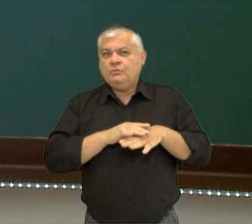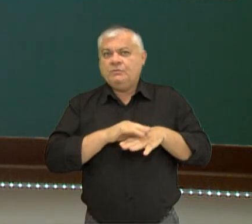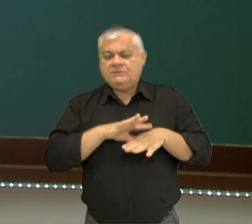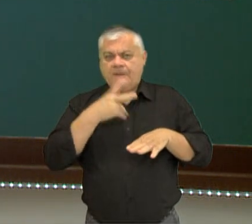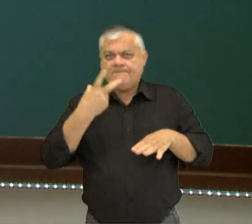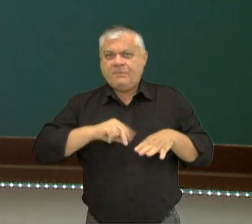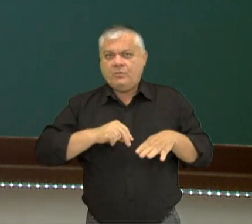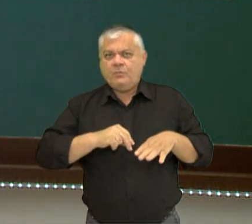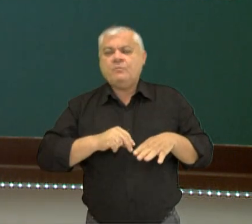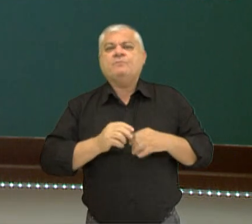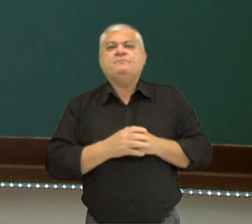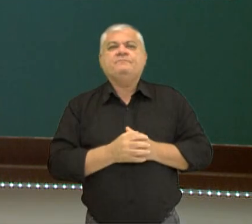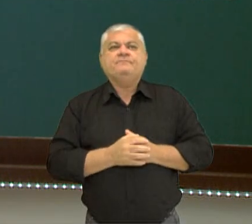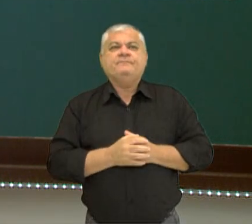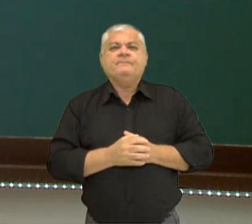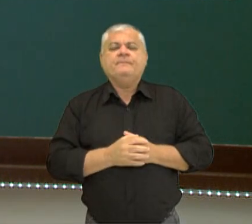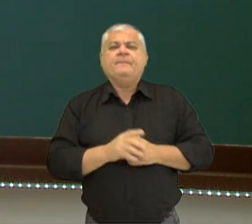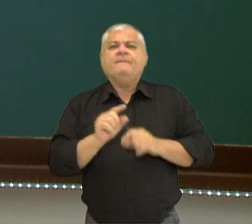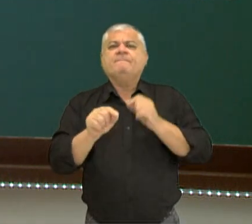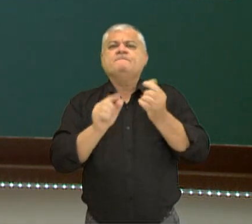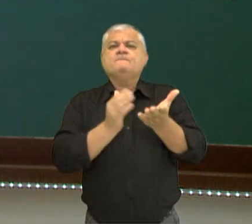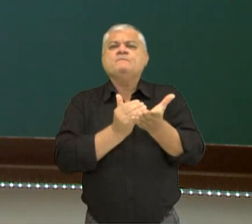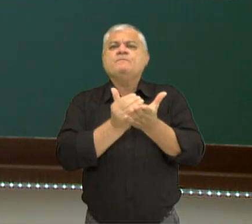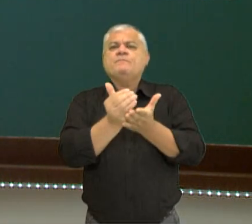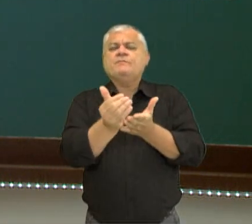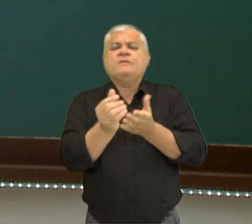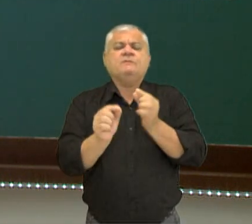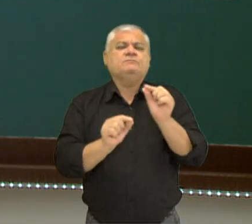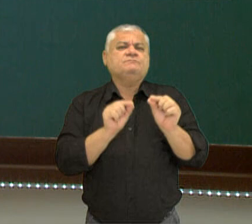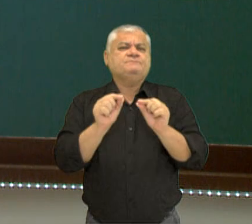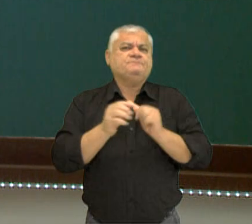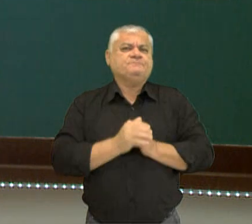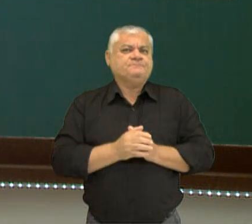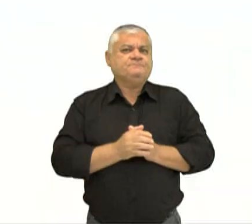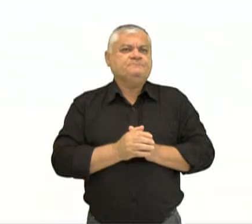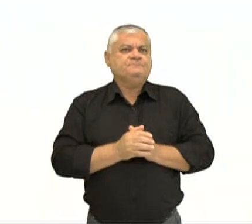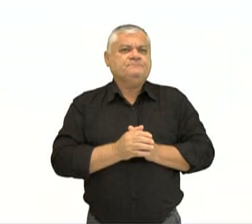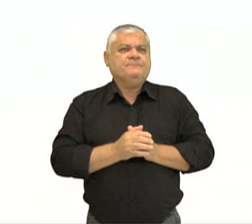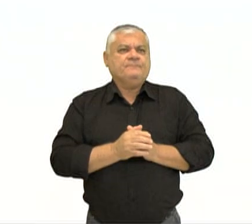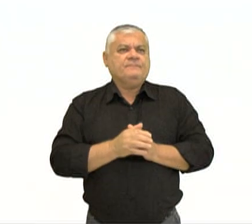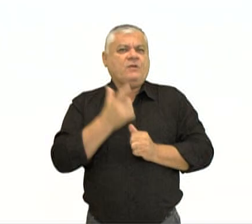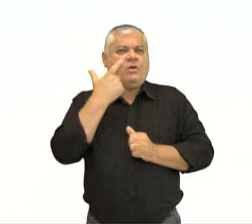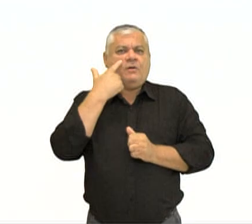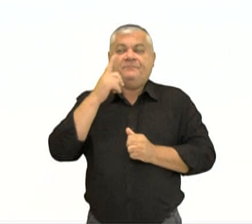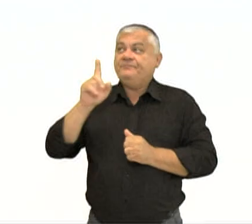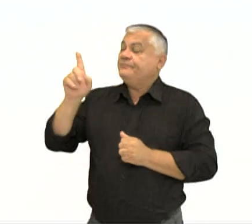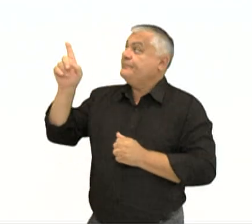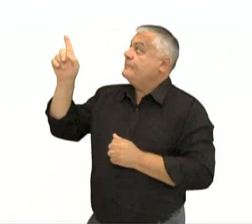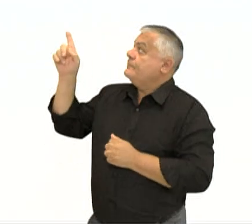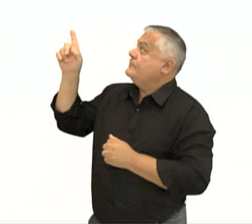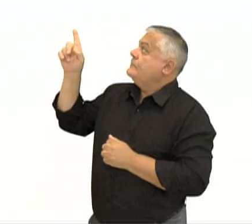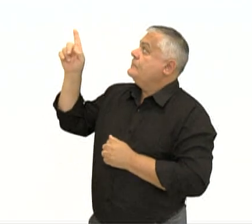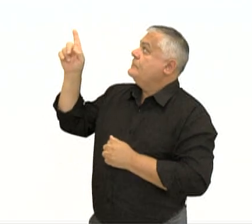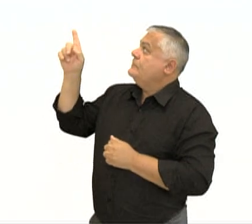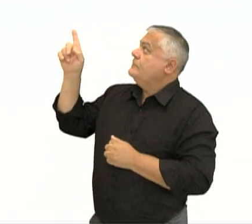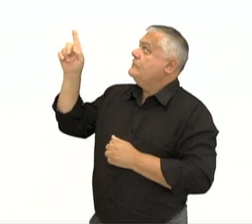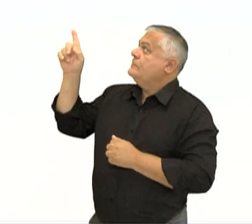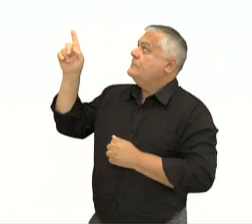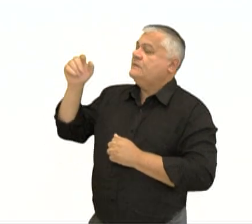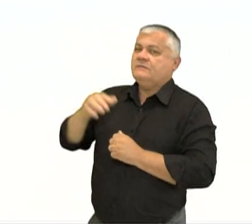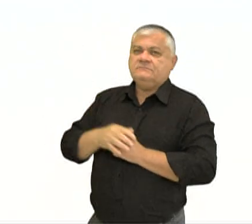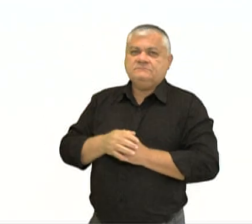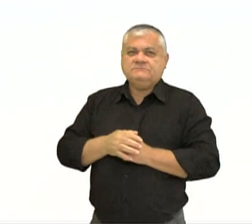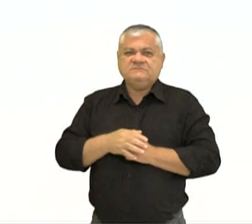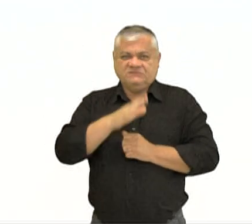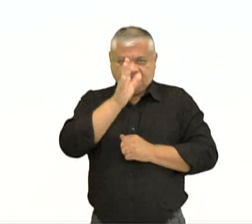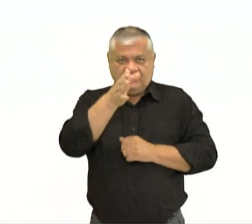sistema. Para a gente começar a conversar sobre esse tema, vamos dar uma olhada nessa imagem? Você alguma vez